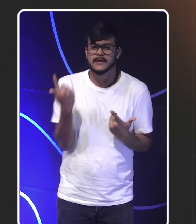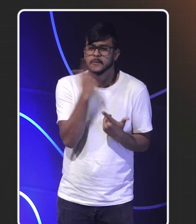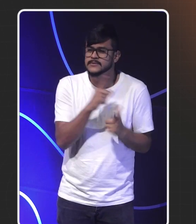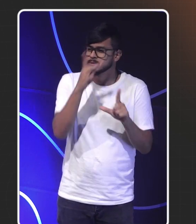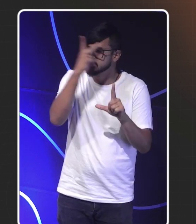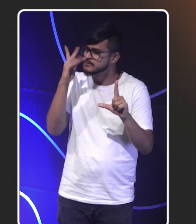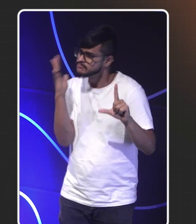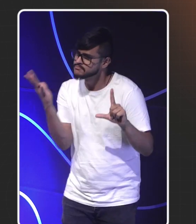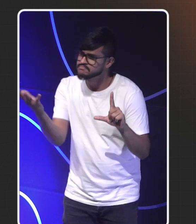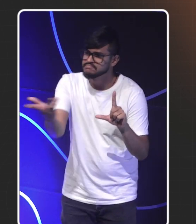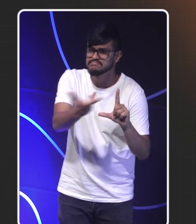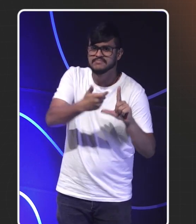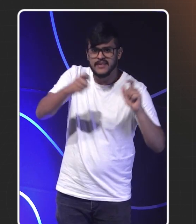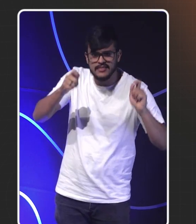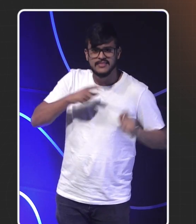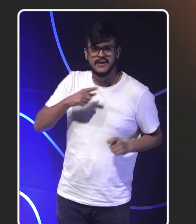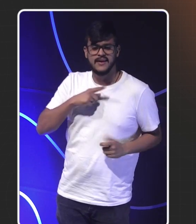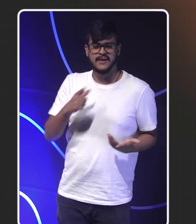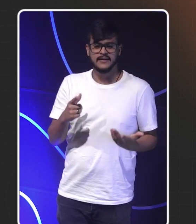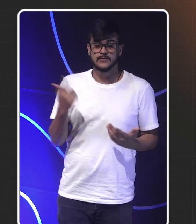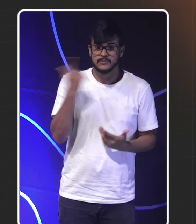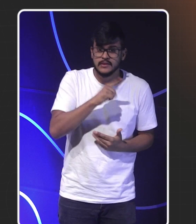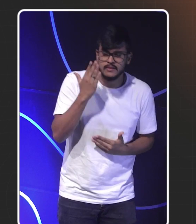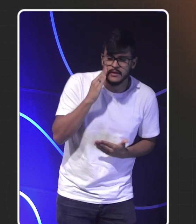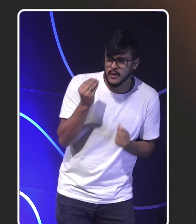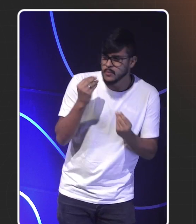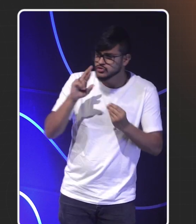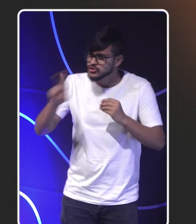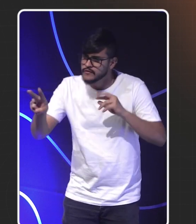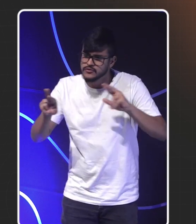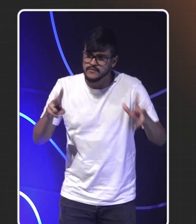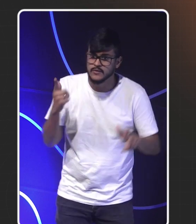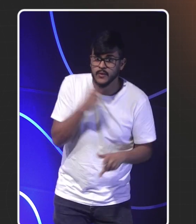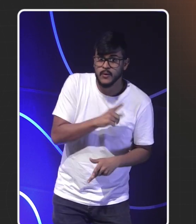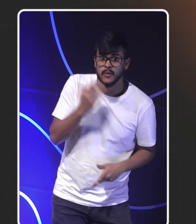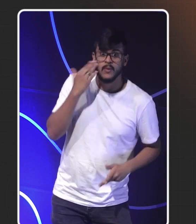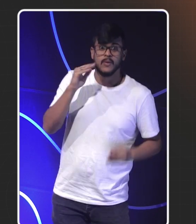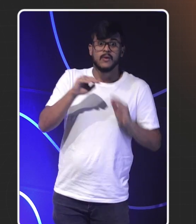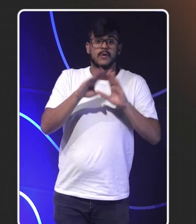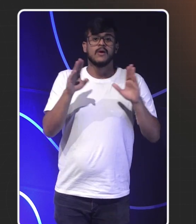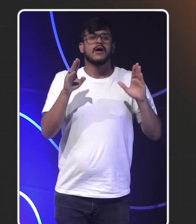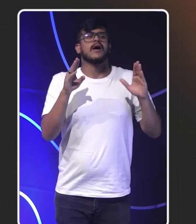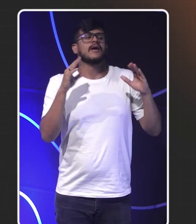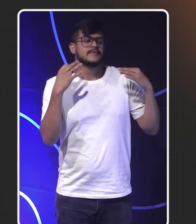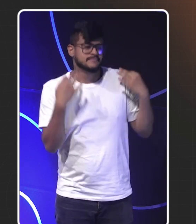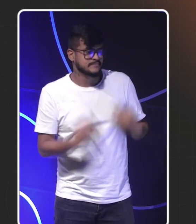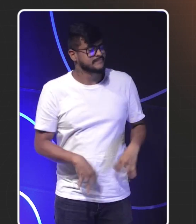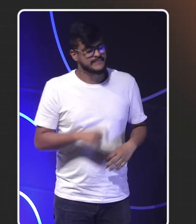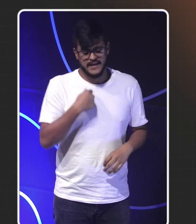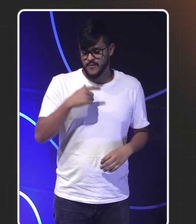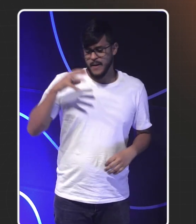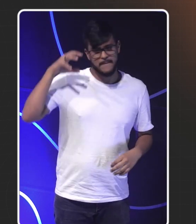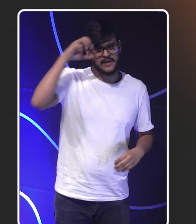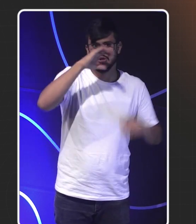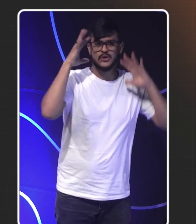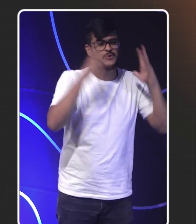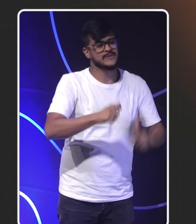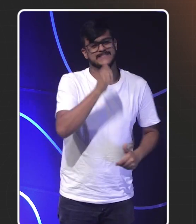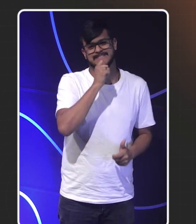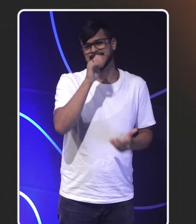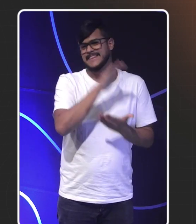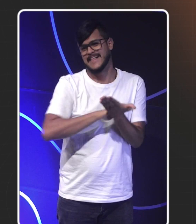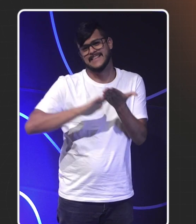captar isso, quando você consegue entender isso, você descobre que você ainda não aprendeu nada. A vida